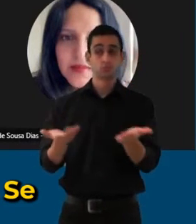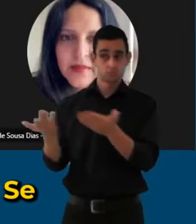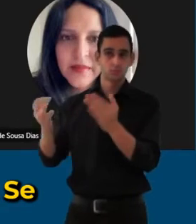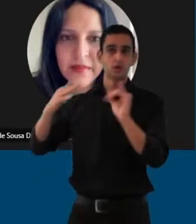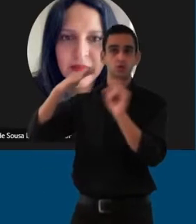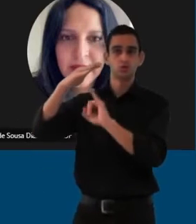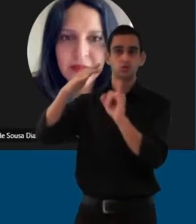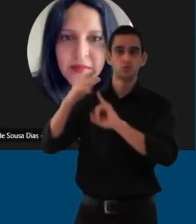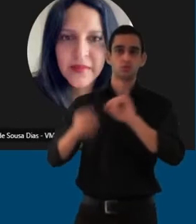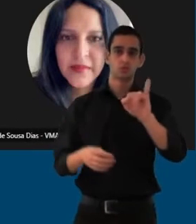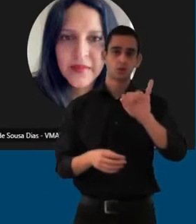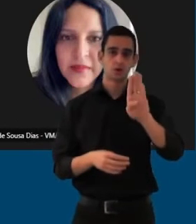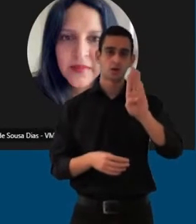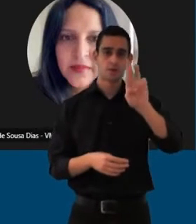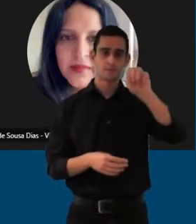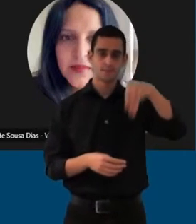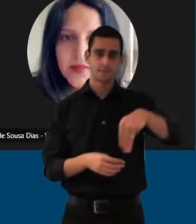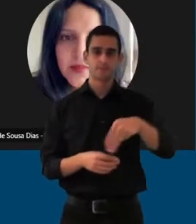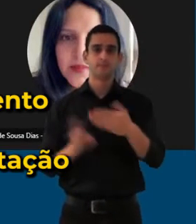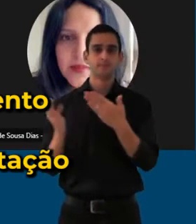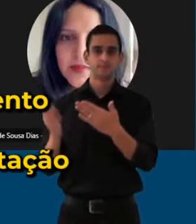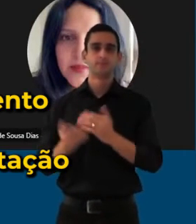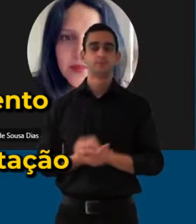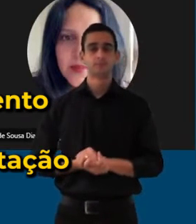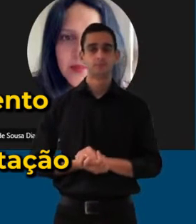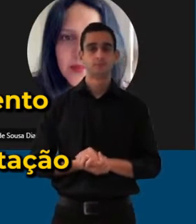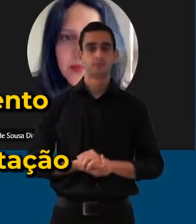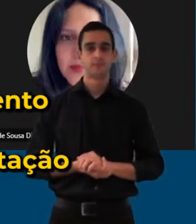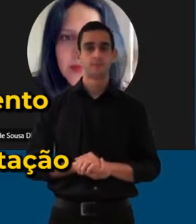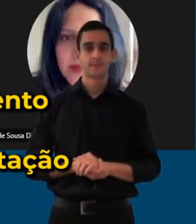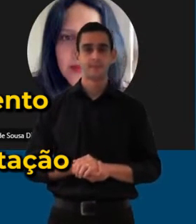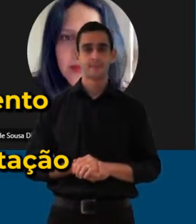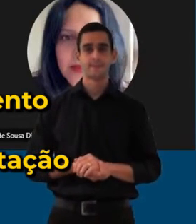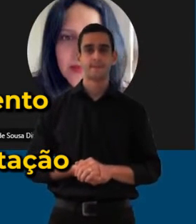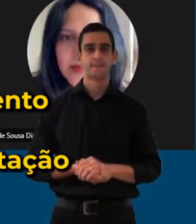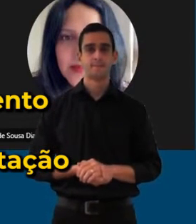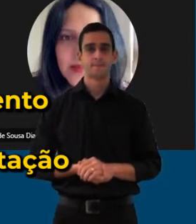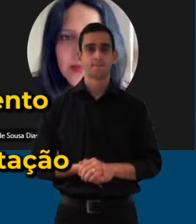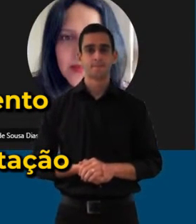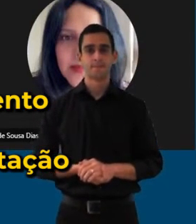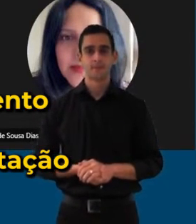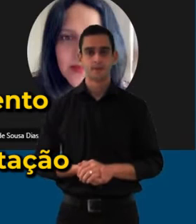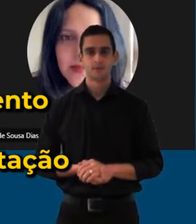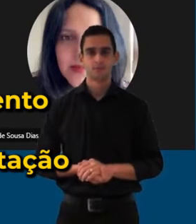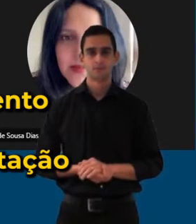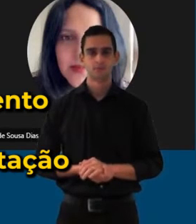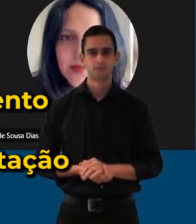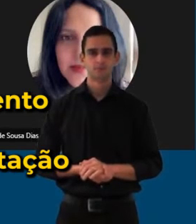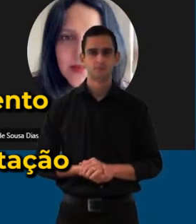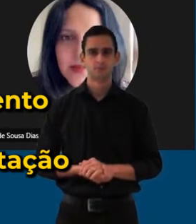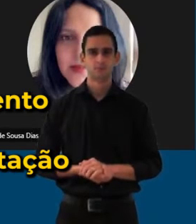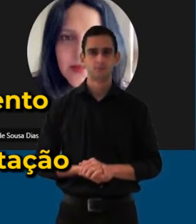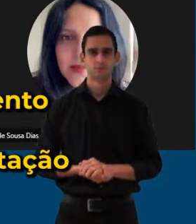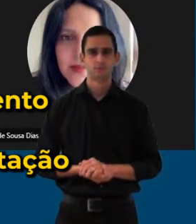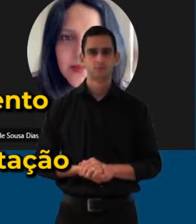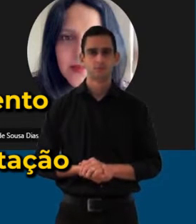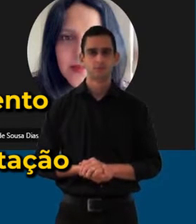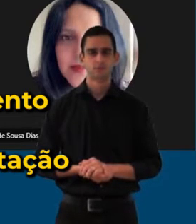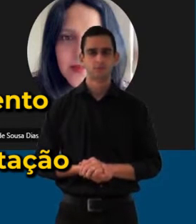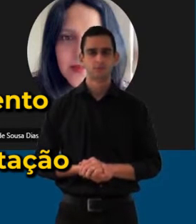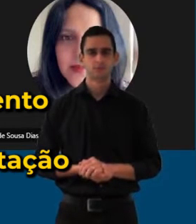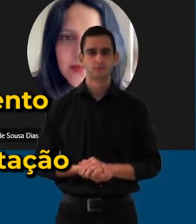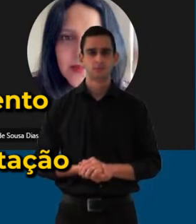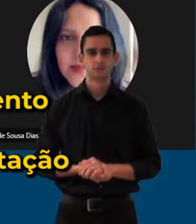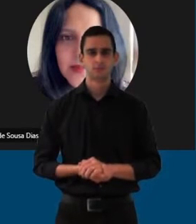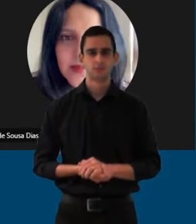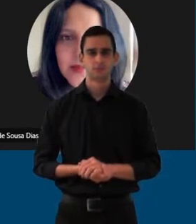doutora Elaine. Doutor Maroja, a Natália, que é assessora de licenciamento, né, que tem esse domínio sobre os documentos técnicos, sobre a